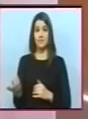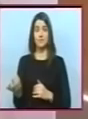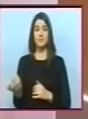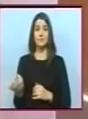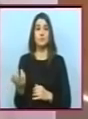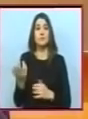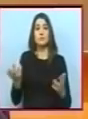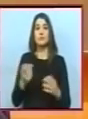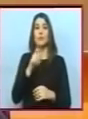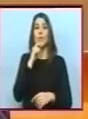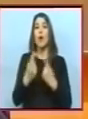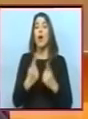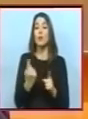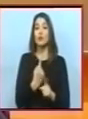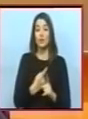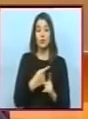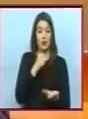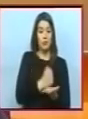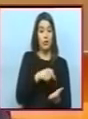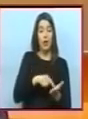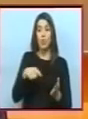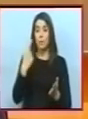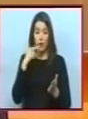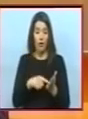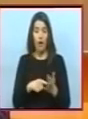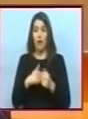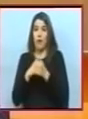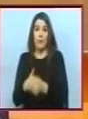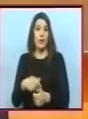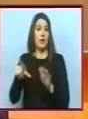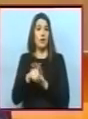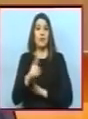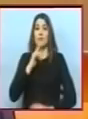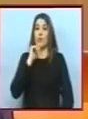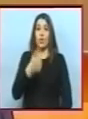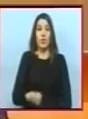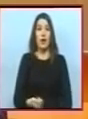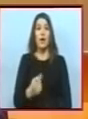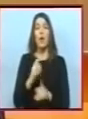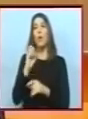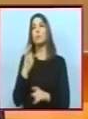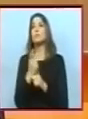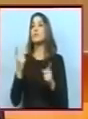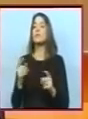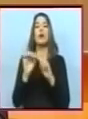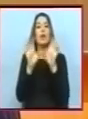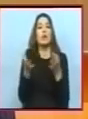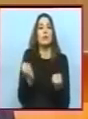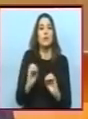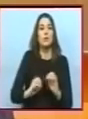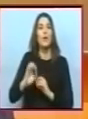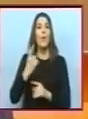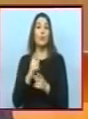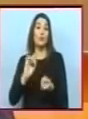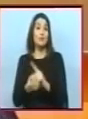haver disposições que depois não sejam execuíveis, seja porque não são suficientemente claras, seja porque